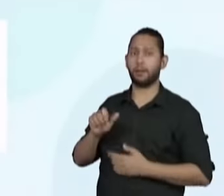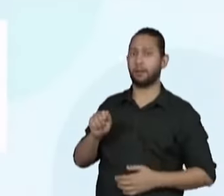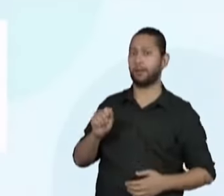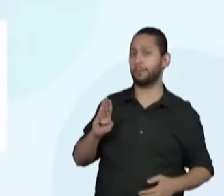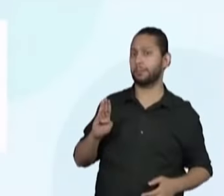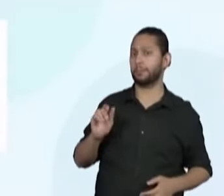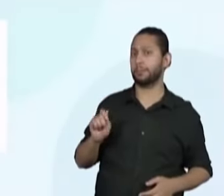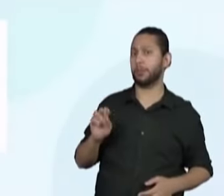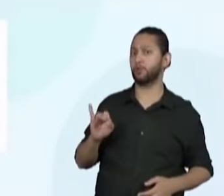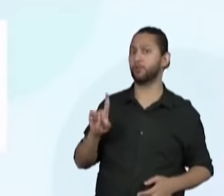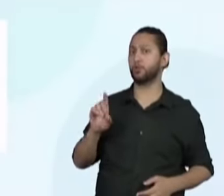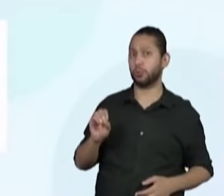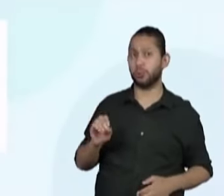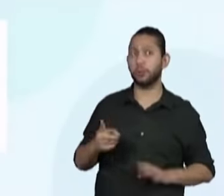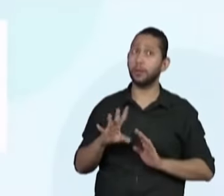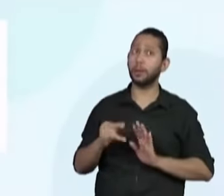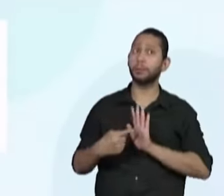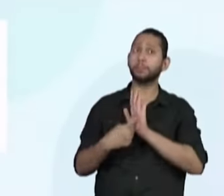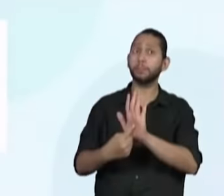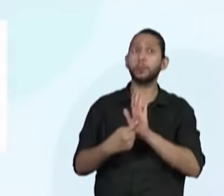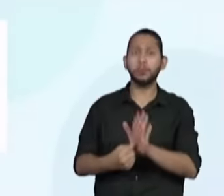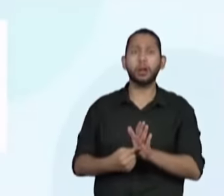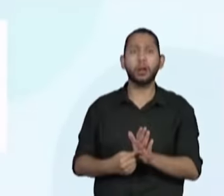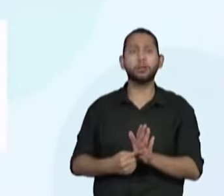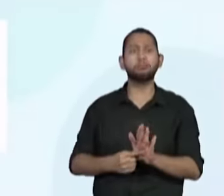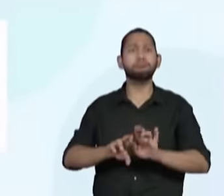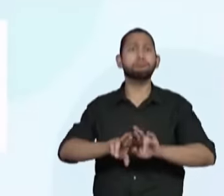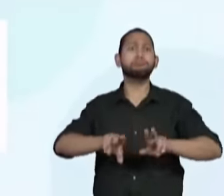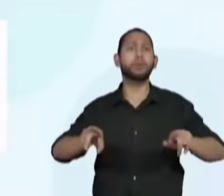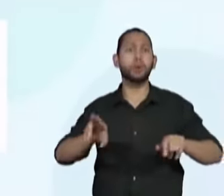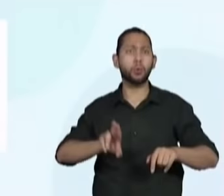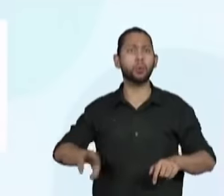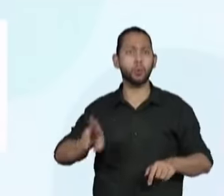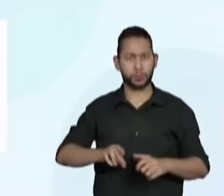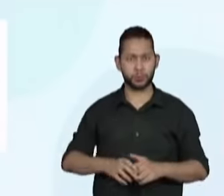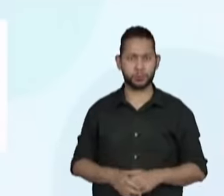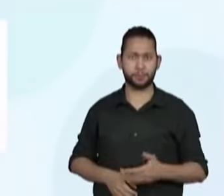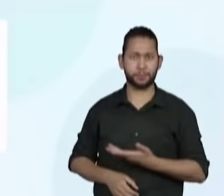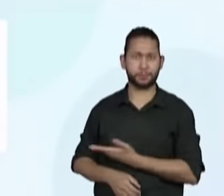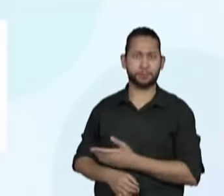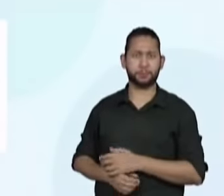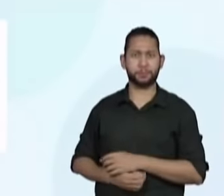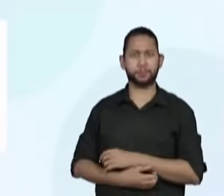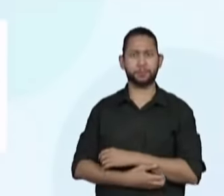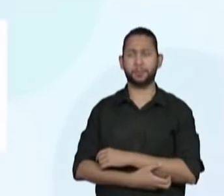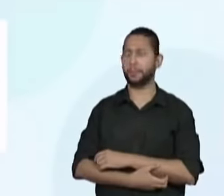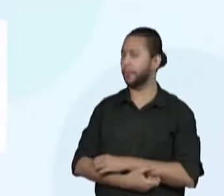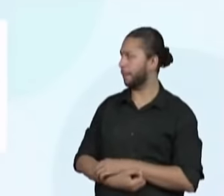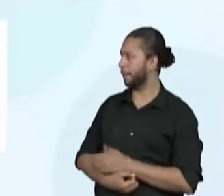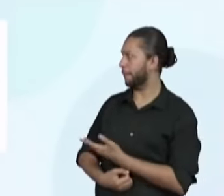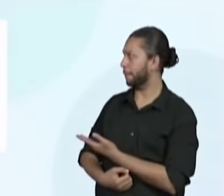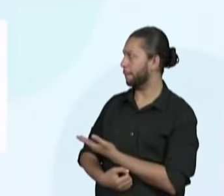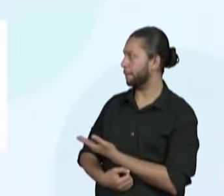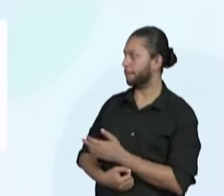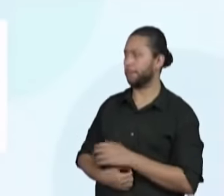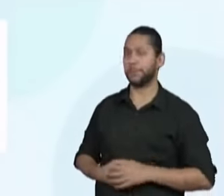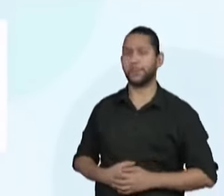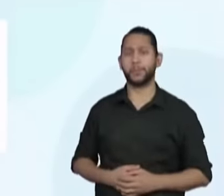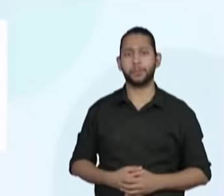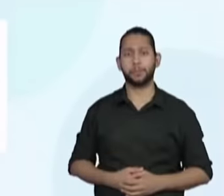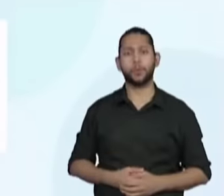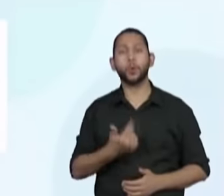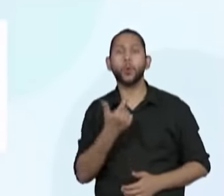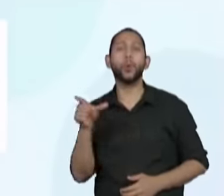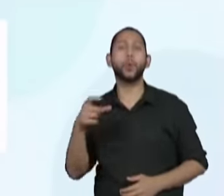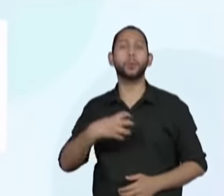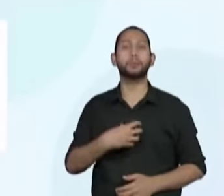vai apresentar aí alguns tipos, né, alguns modelos mais usuais de arco abatido, tá bom? Então, gente, quanto à função estrutural,